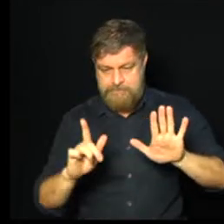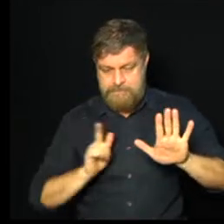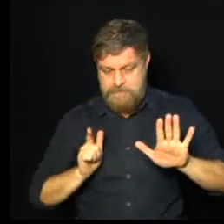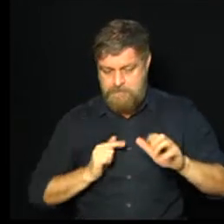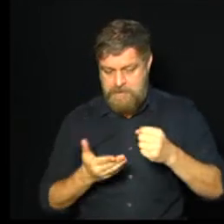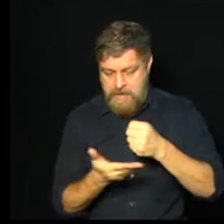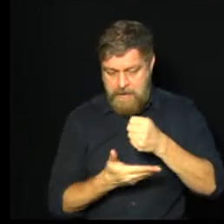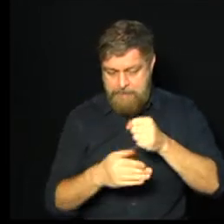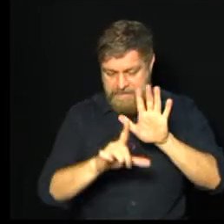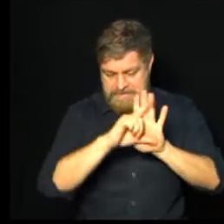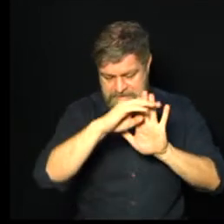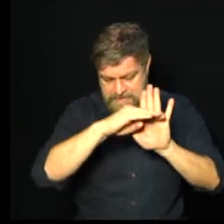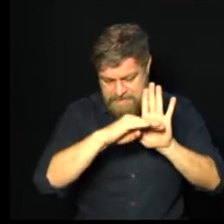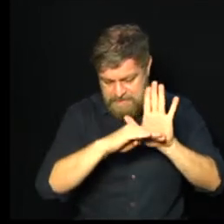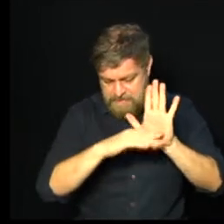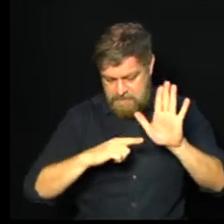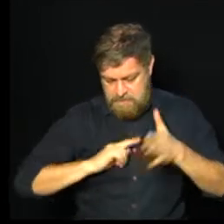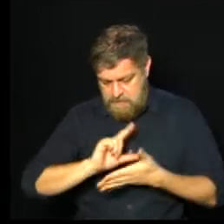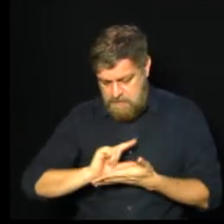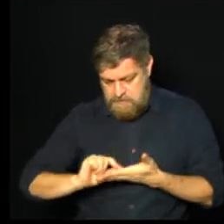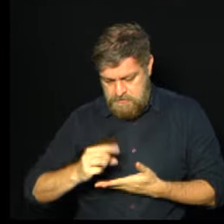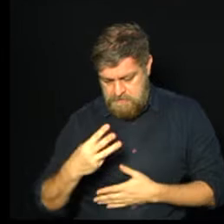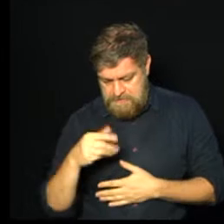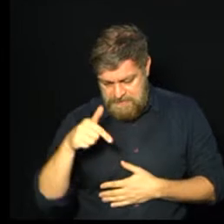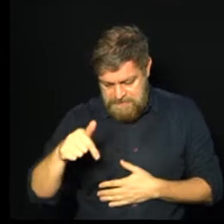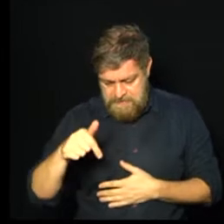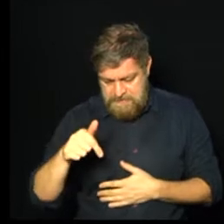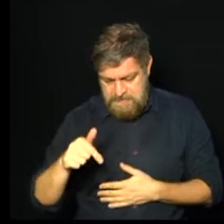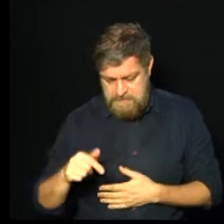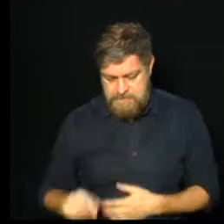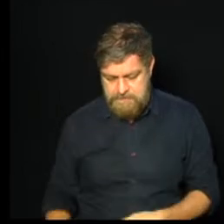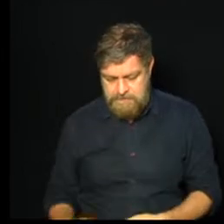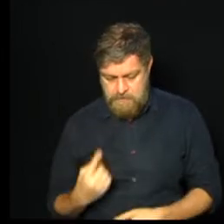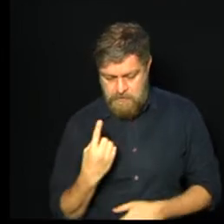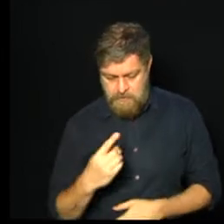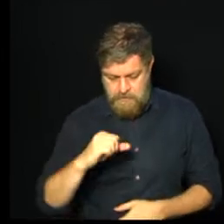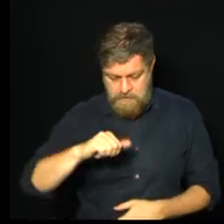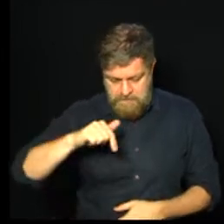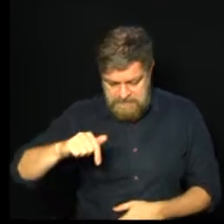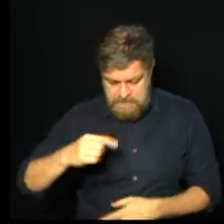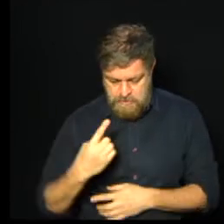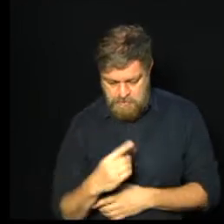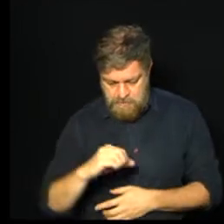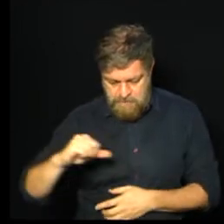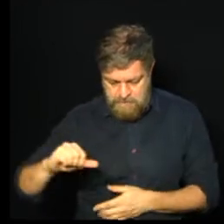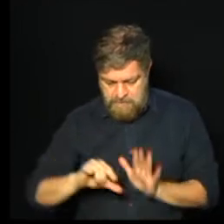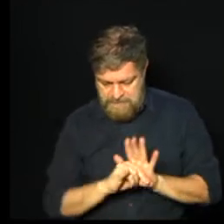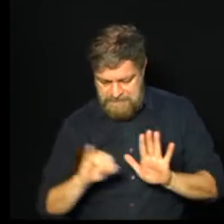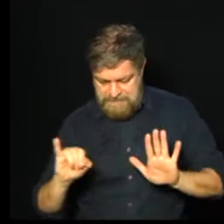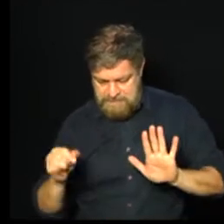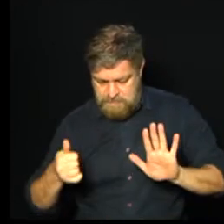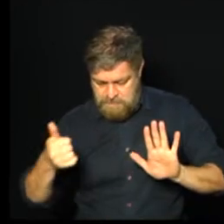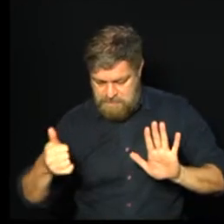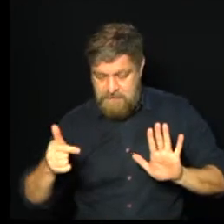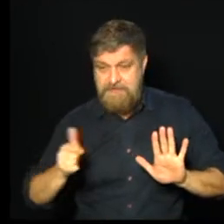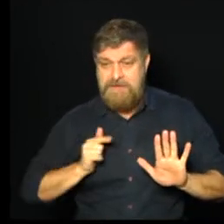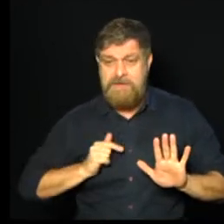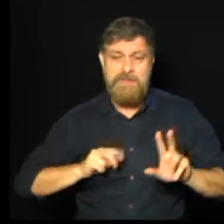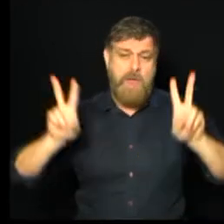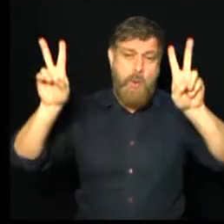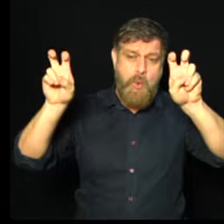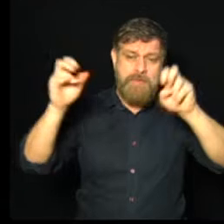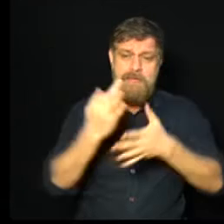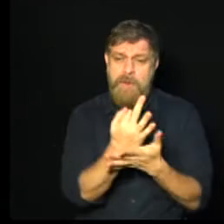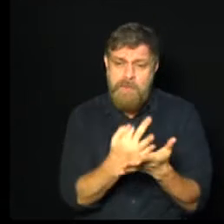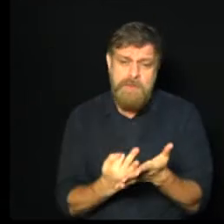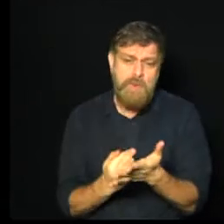possibilidade legal em seus artigos 37, 197 e 199, inciso 1º, que possuem a seguinte